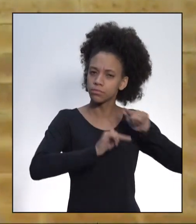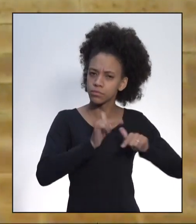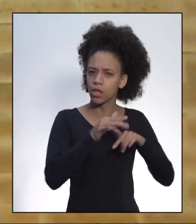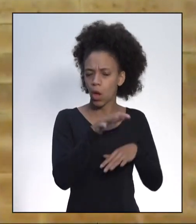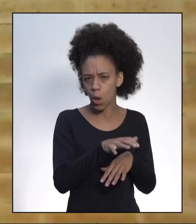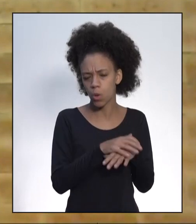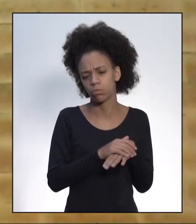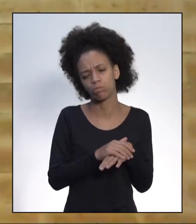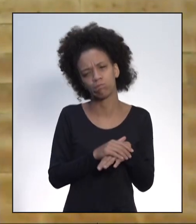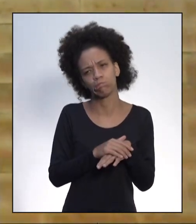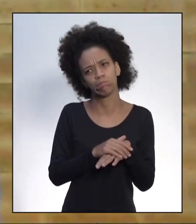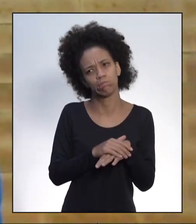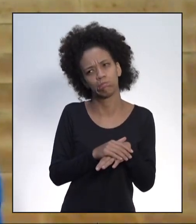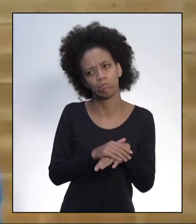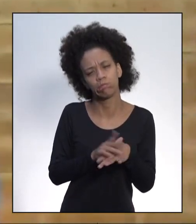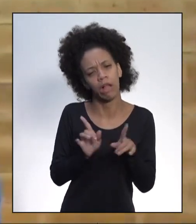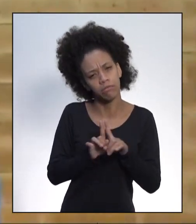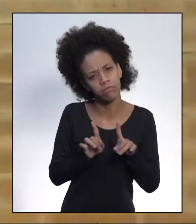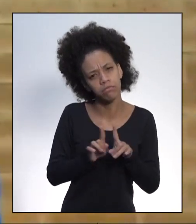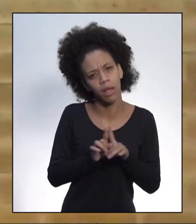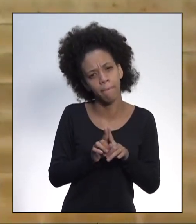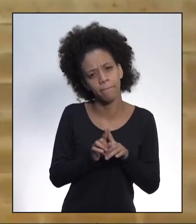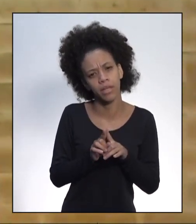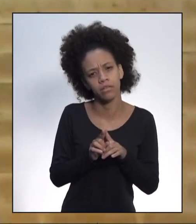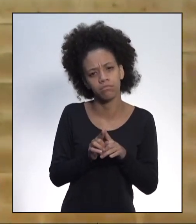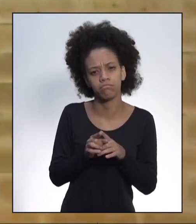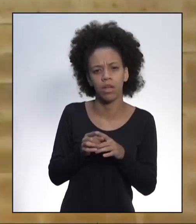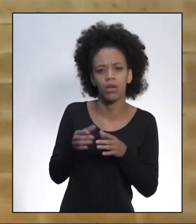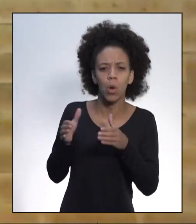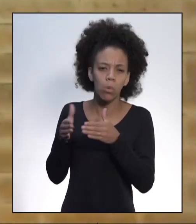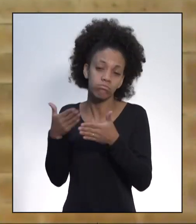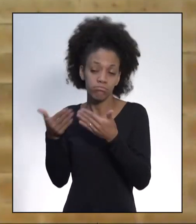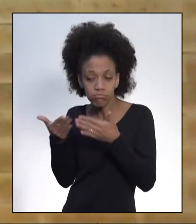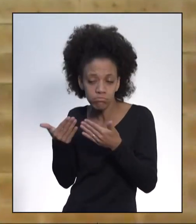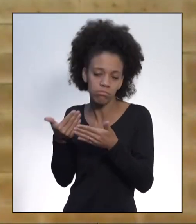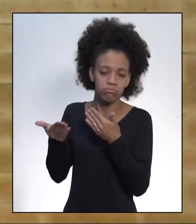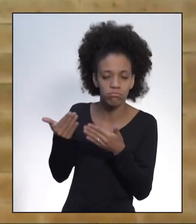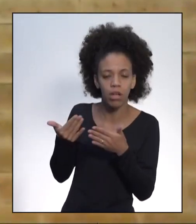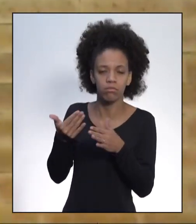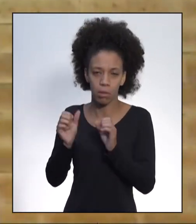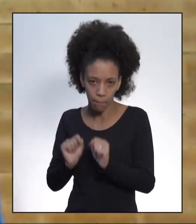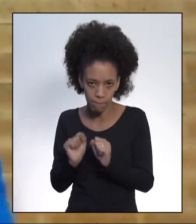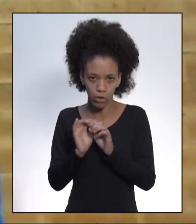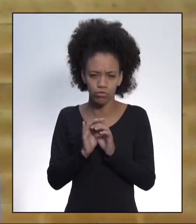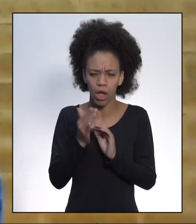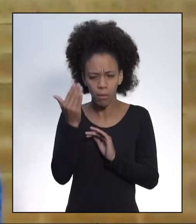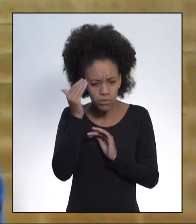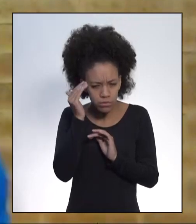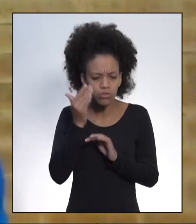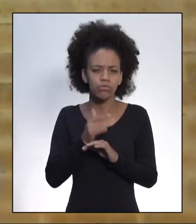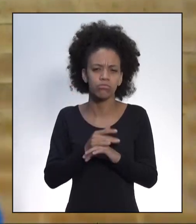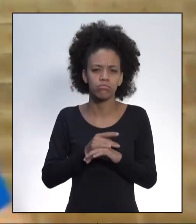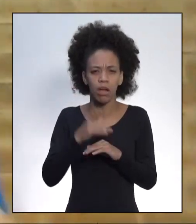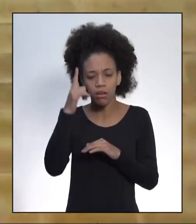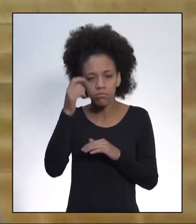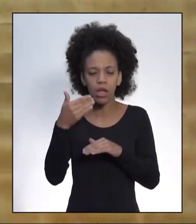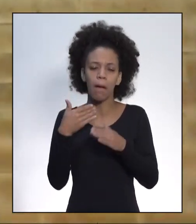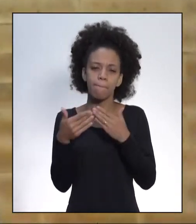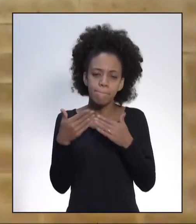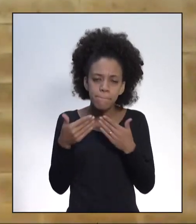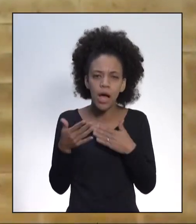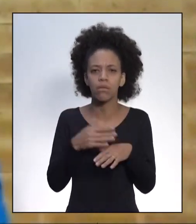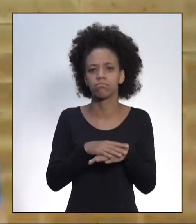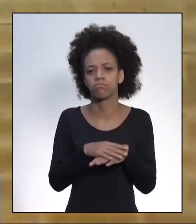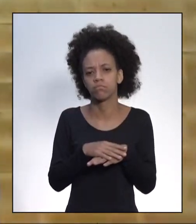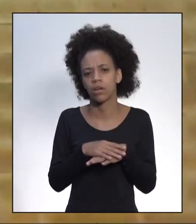Eu também, pessoal, acho que está à disposição aí de vocês um chat, né, que a gente pode vir interagindo. Pelo que eu entendi, a ideia é que a gente vai bater um papo aqui. Eu vou